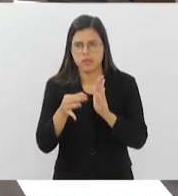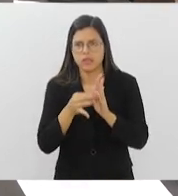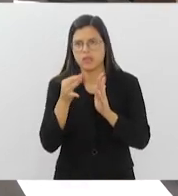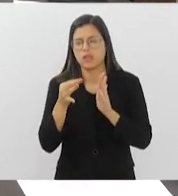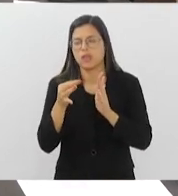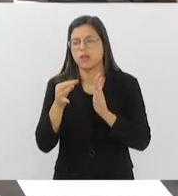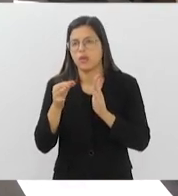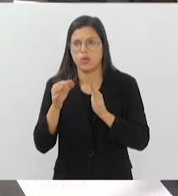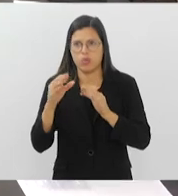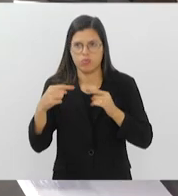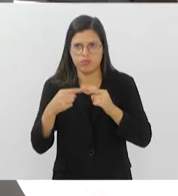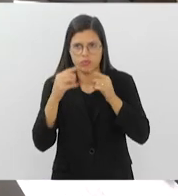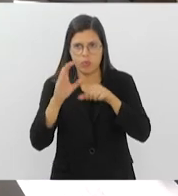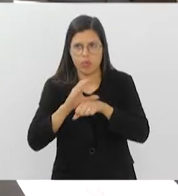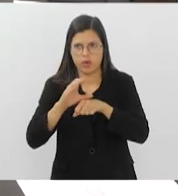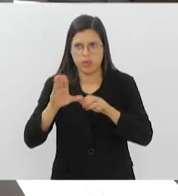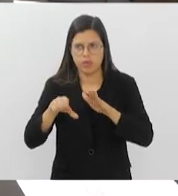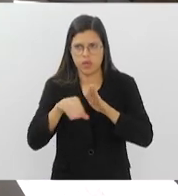com as emendas.